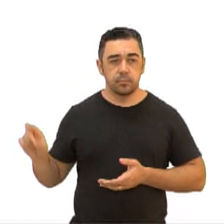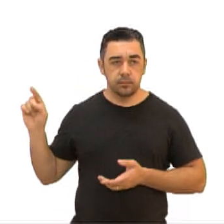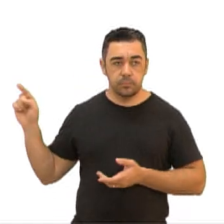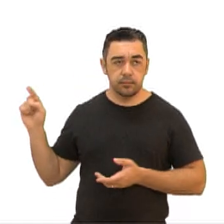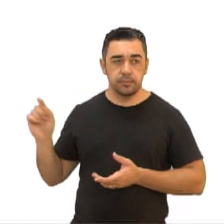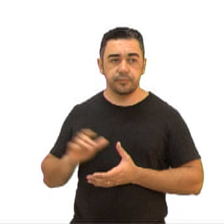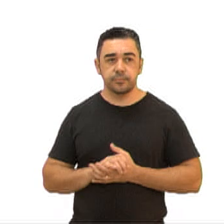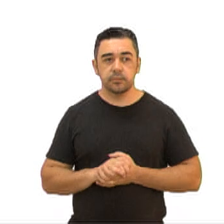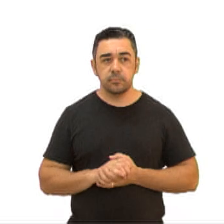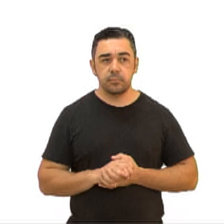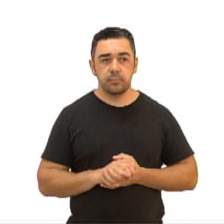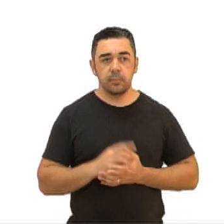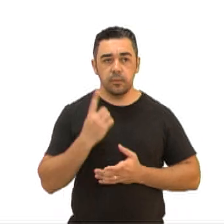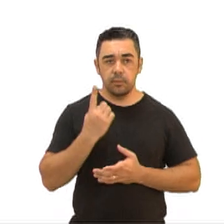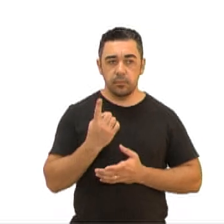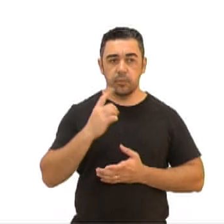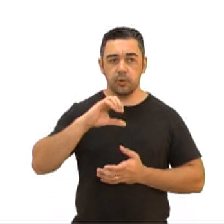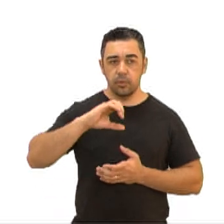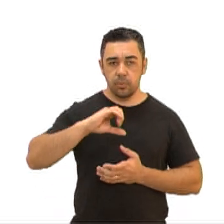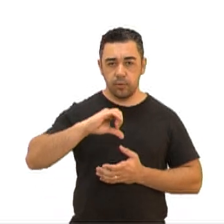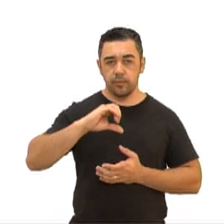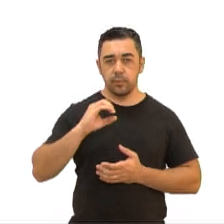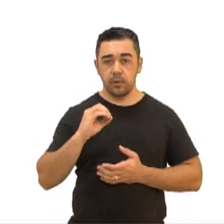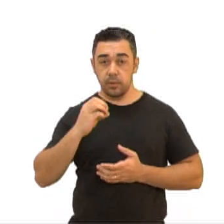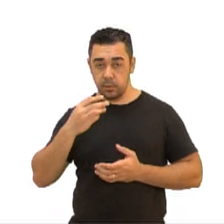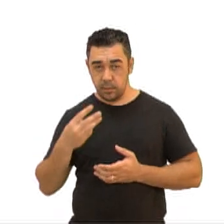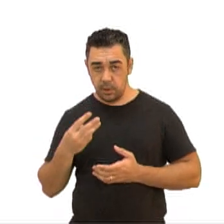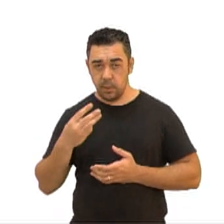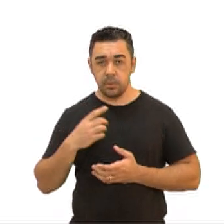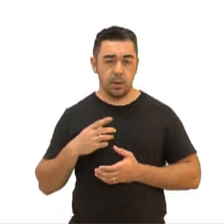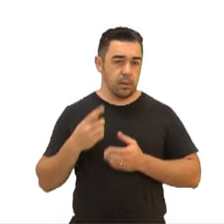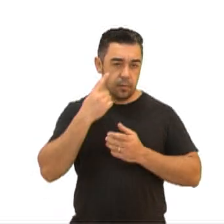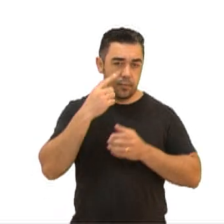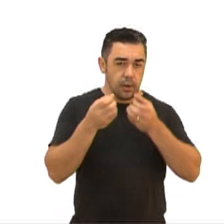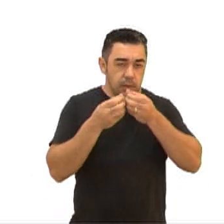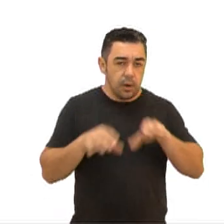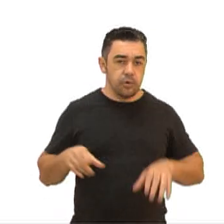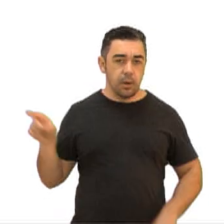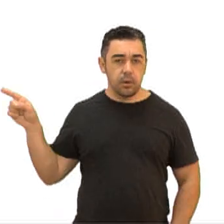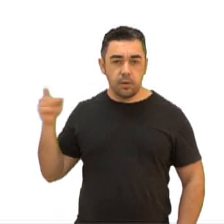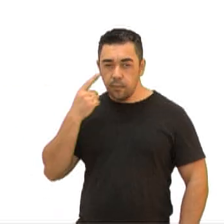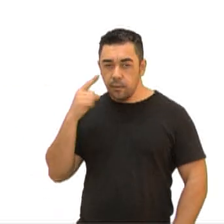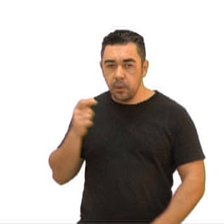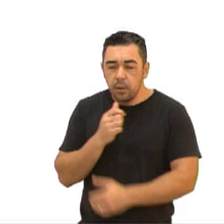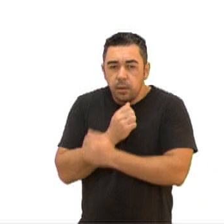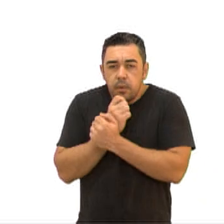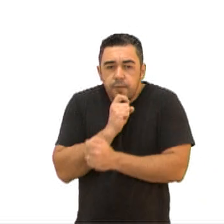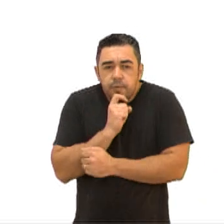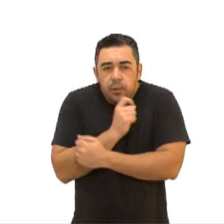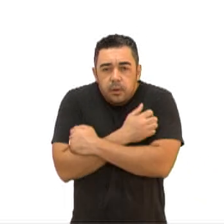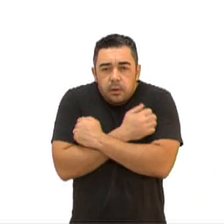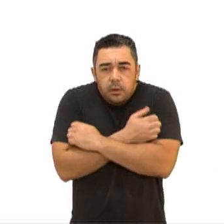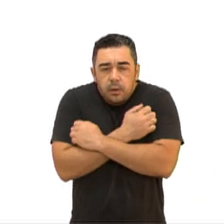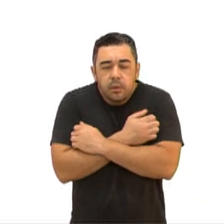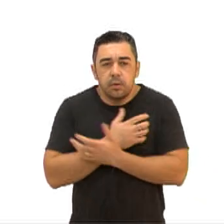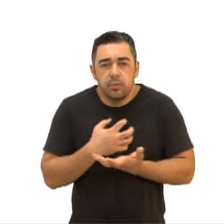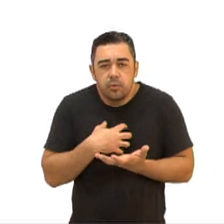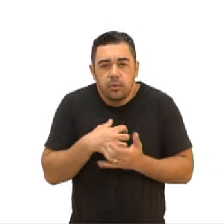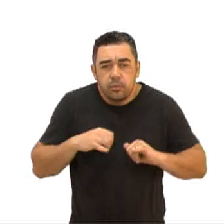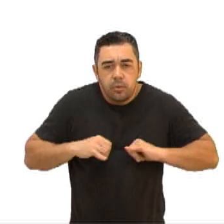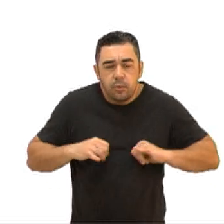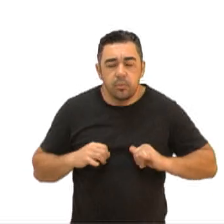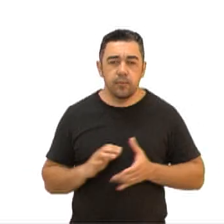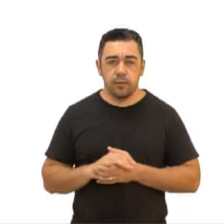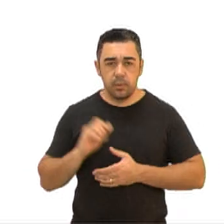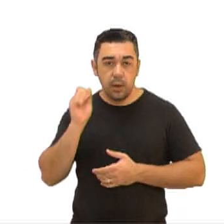A Tragédia, de 1903. Dá para ver que eles estão sofrendo, estão com frio, com fome. E a